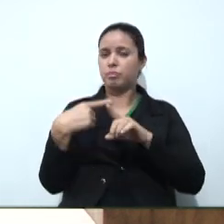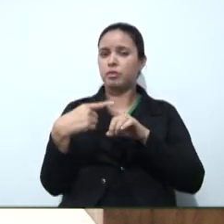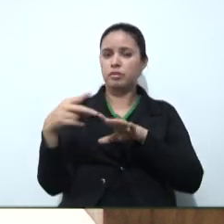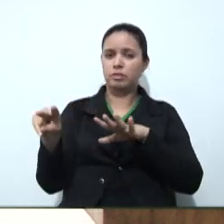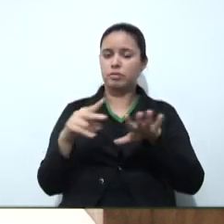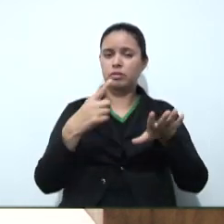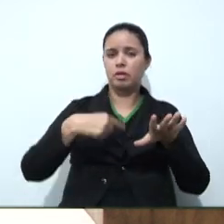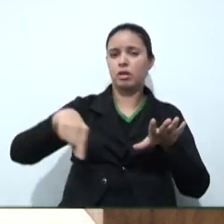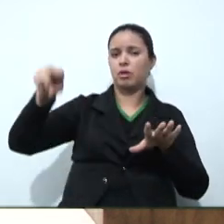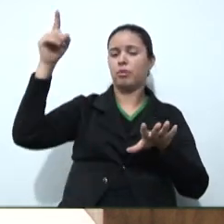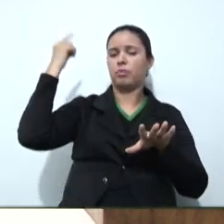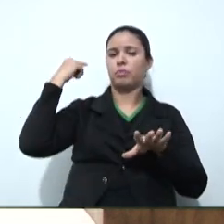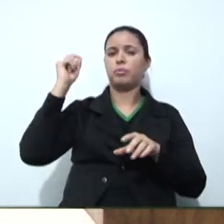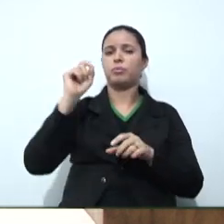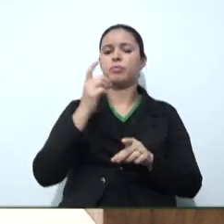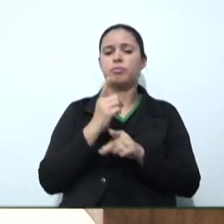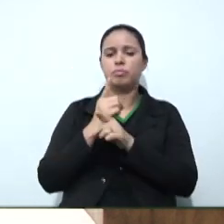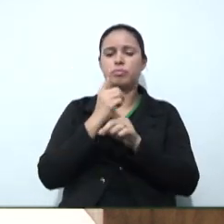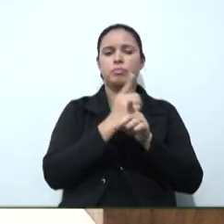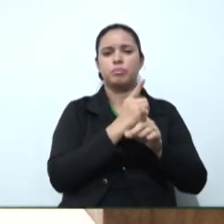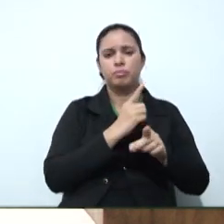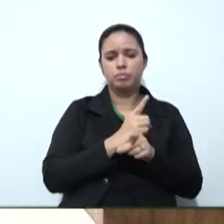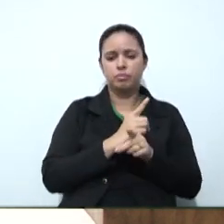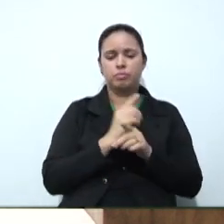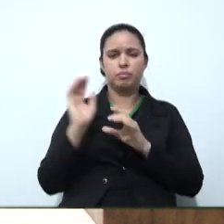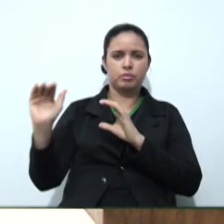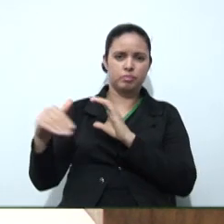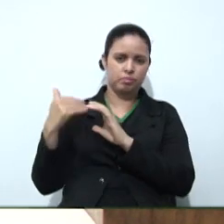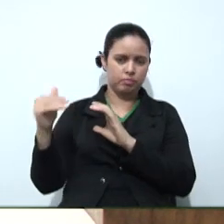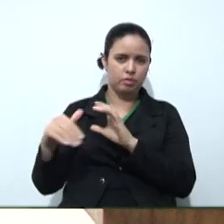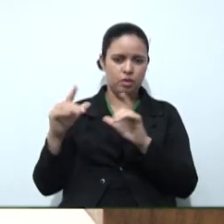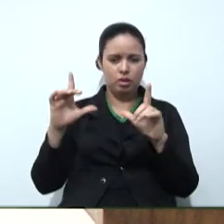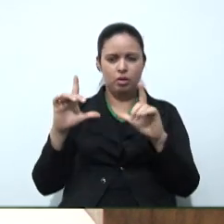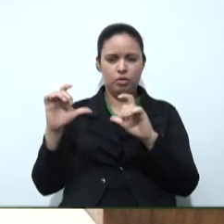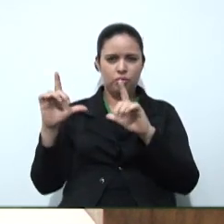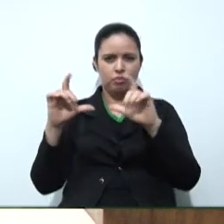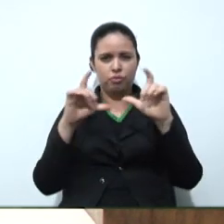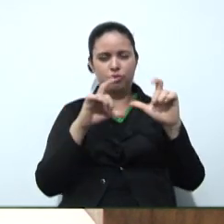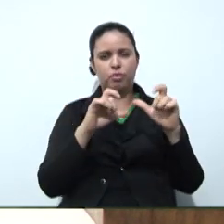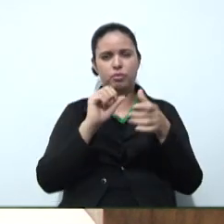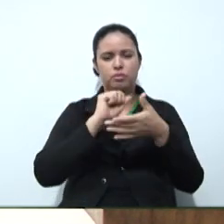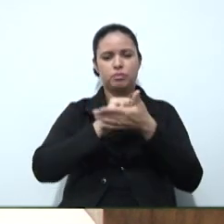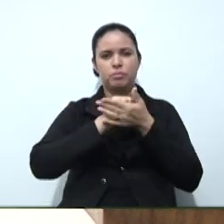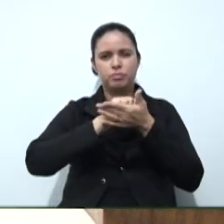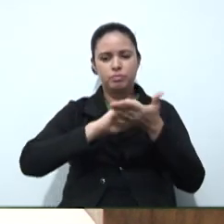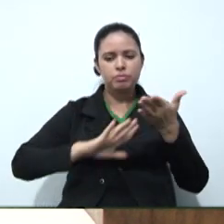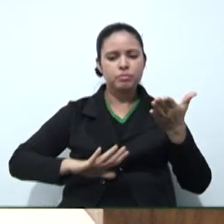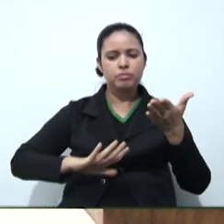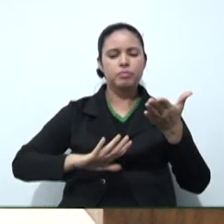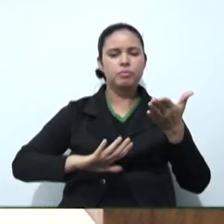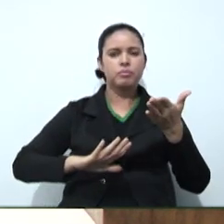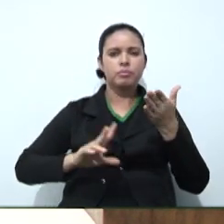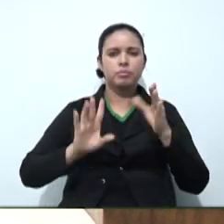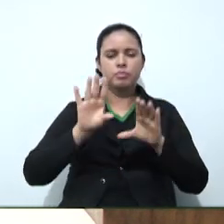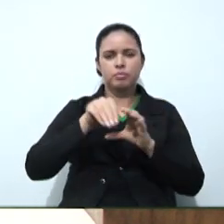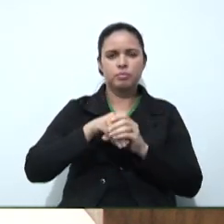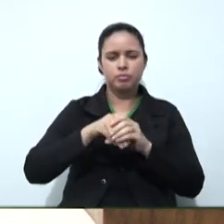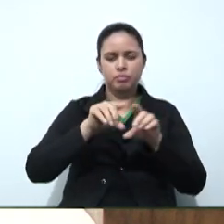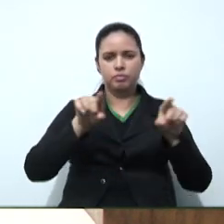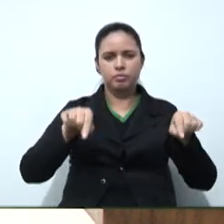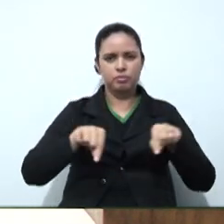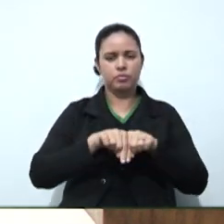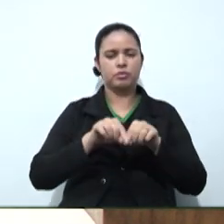nós pudemos presenciar o envio de várias fotos, com vários trabalhos extra-classe, não é? Que